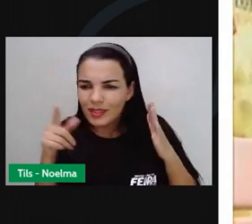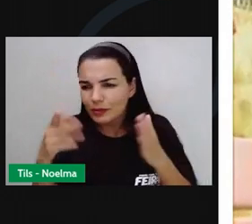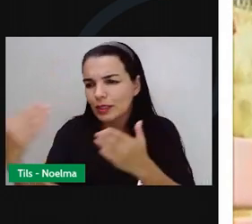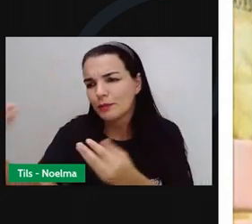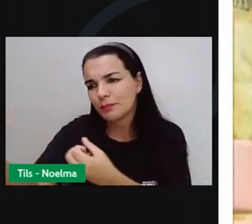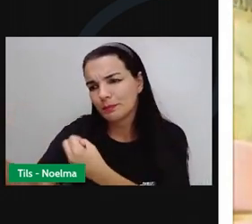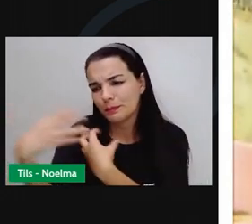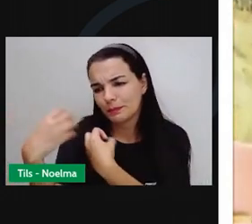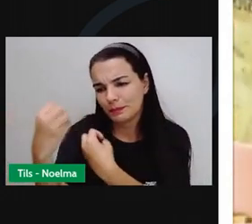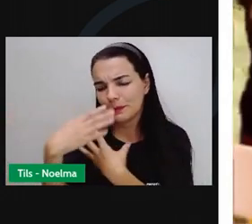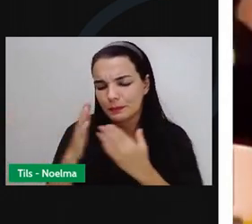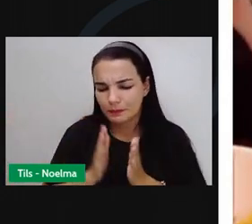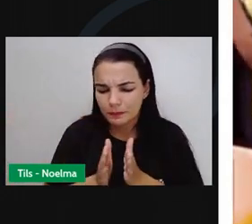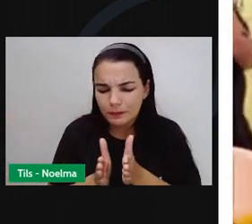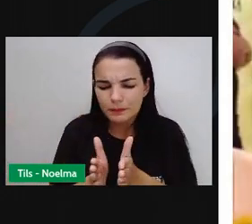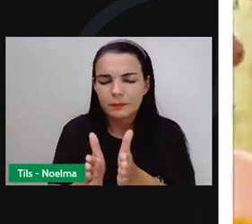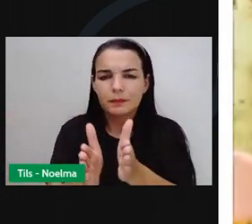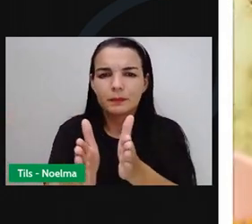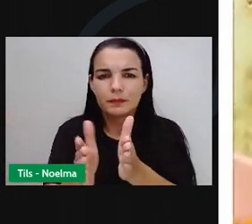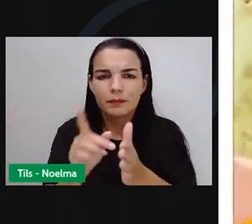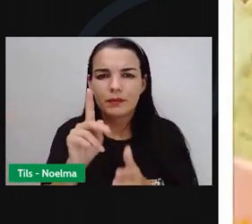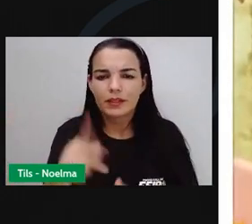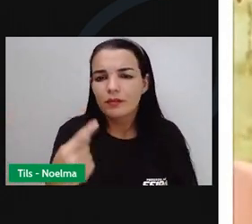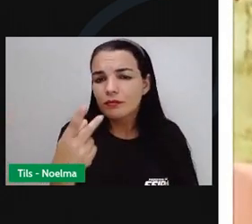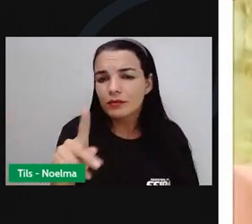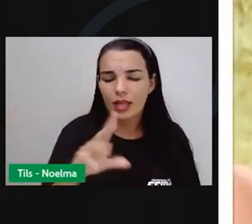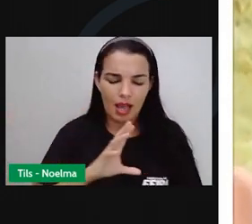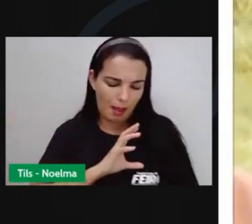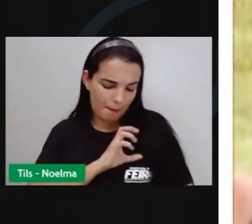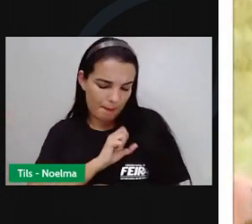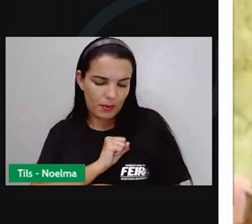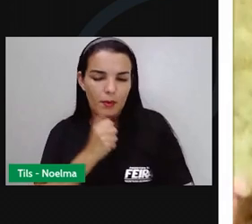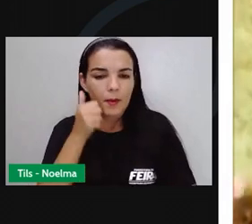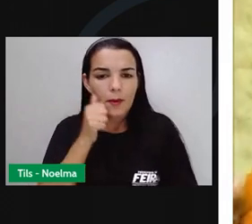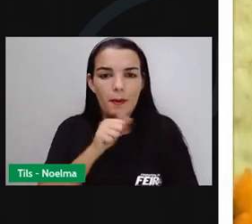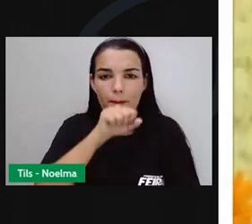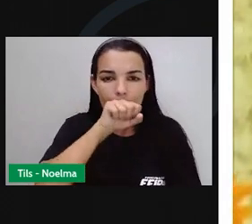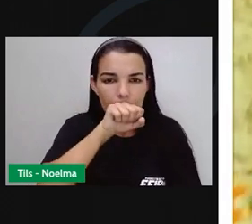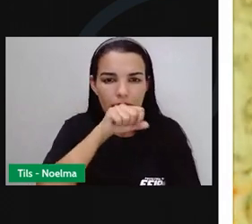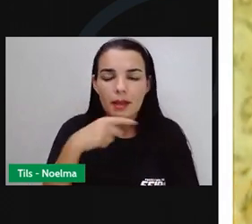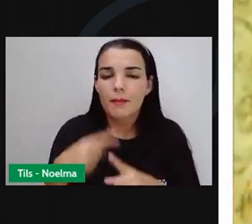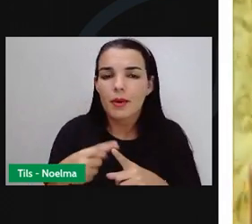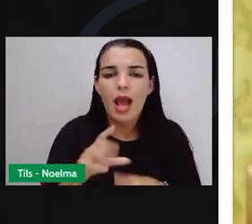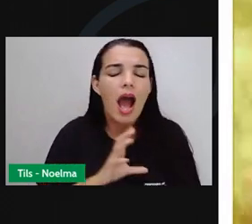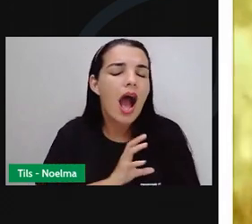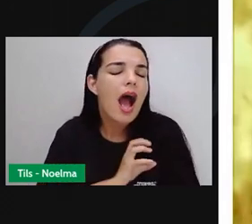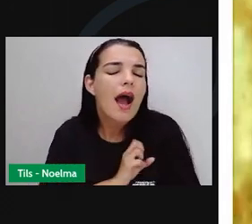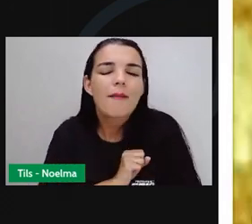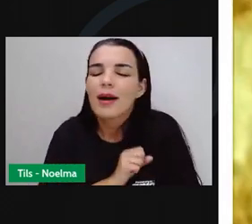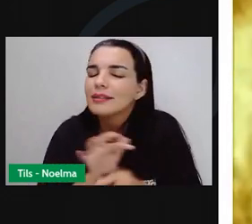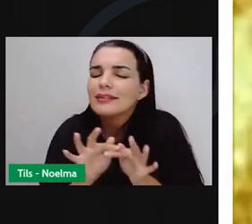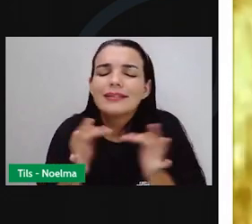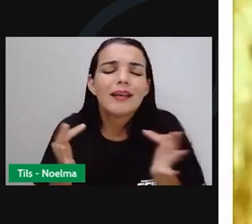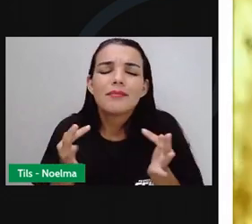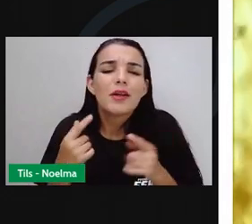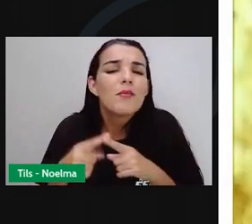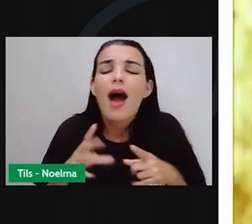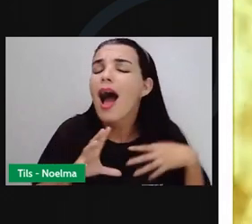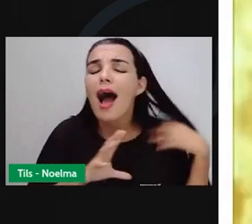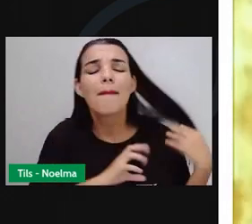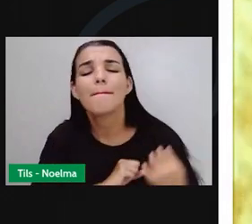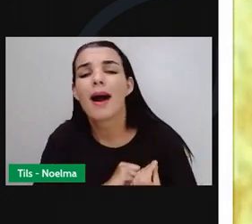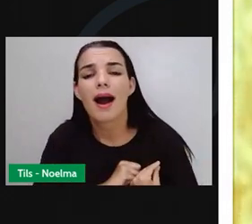Te amar, mãe, por pura gratidão. Te amar simplesmente por te amar. Não